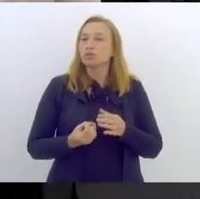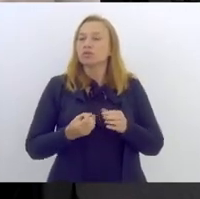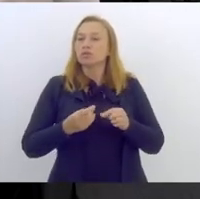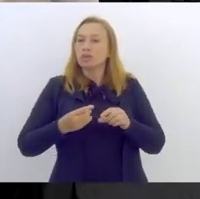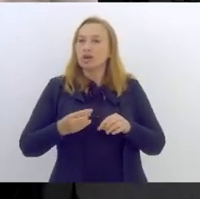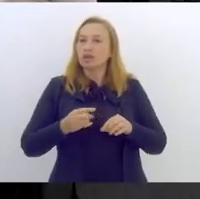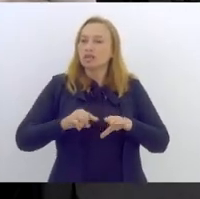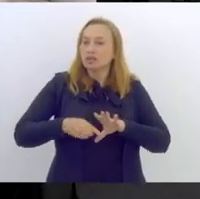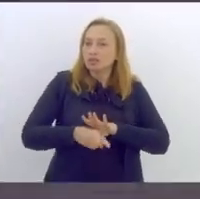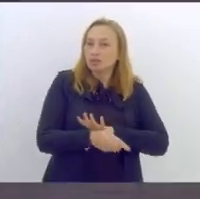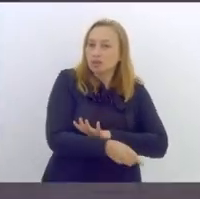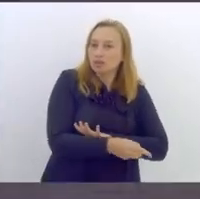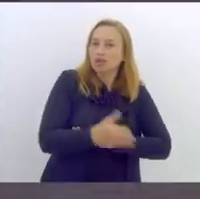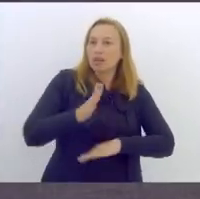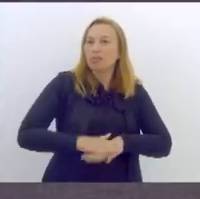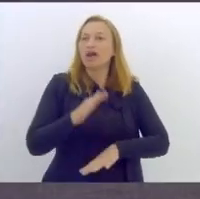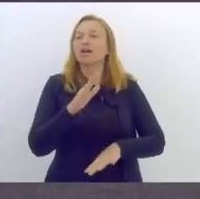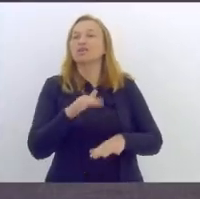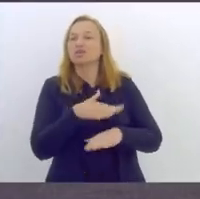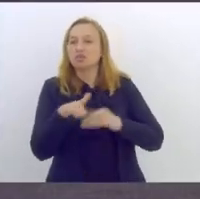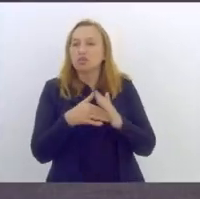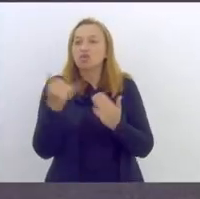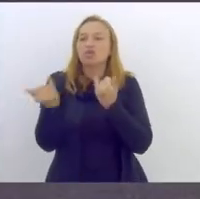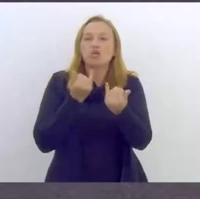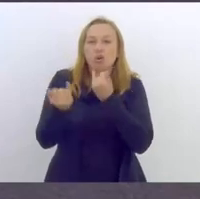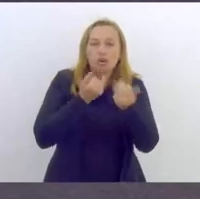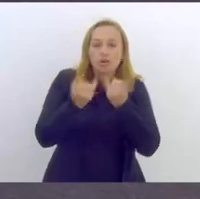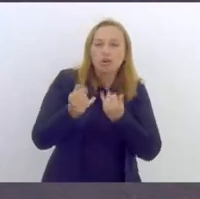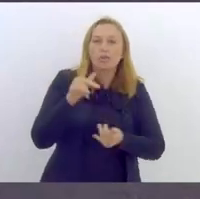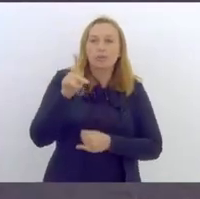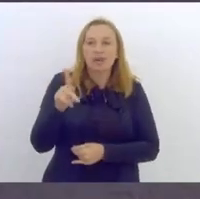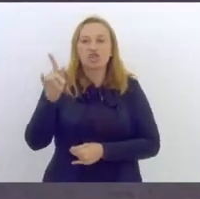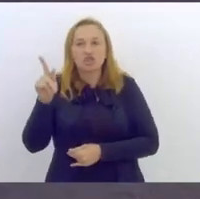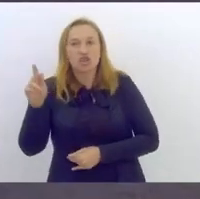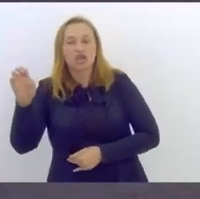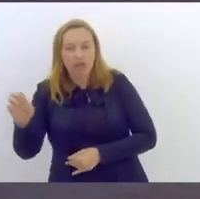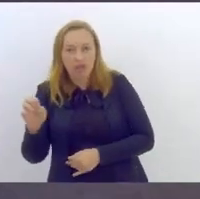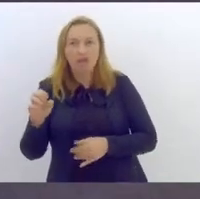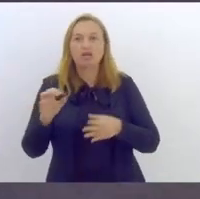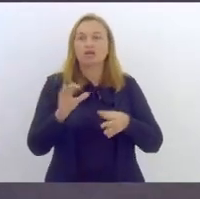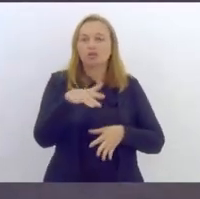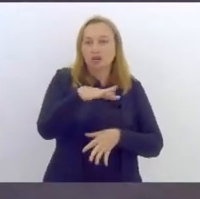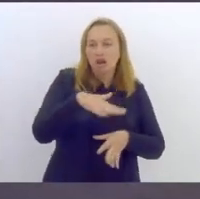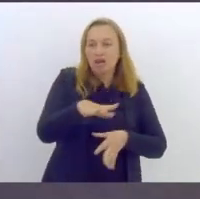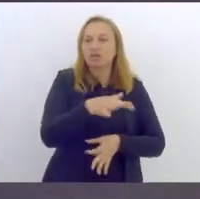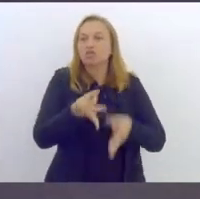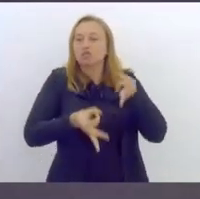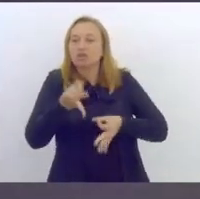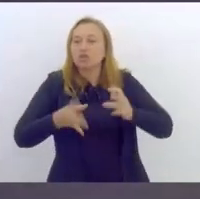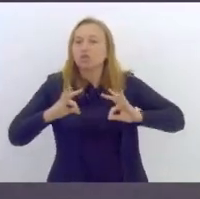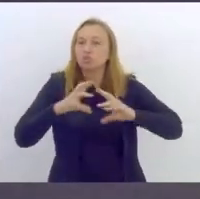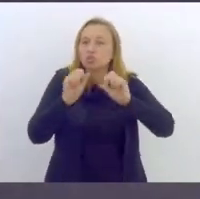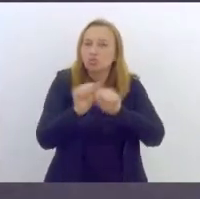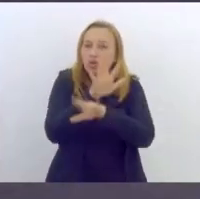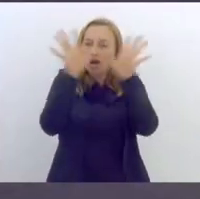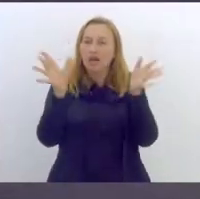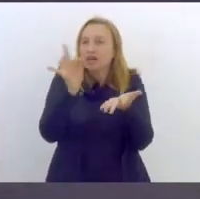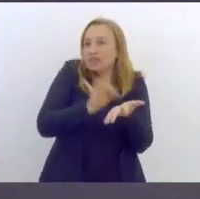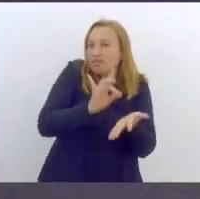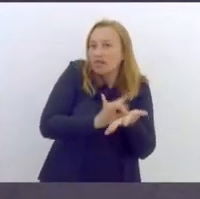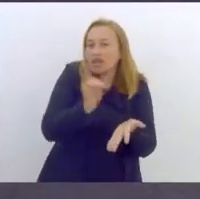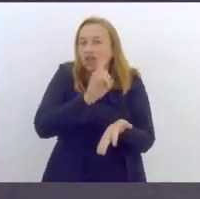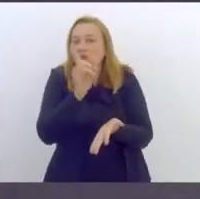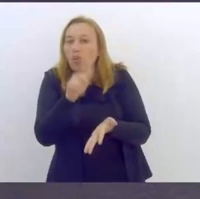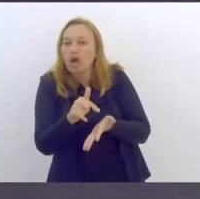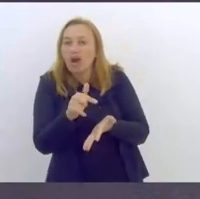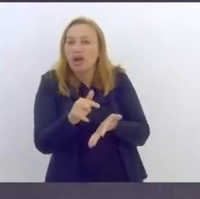os motivos todos os pareceres que foram que nós temos da pge da nossa cesura a respeito do assunto para que tudo fique bem claro né que na verdade não é